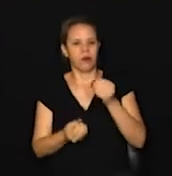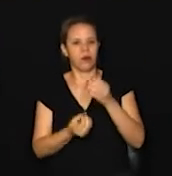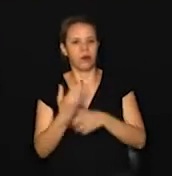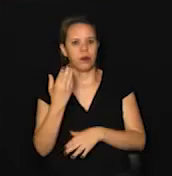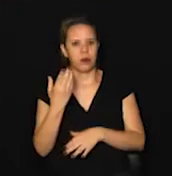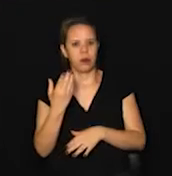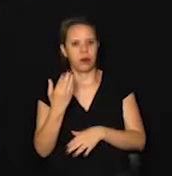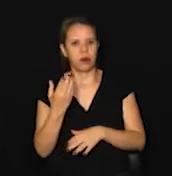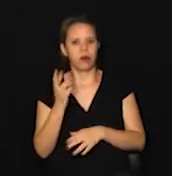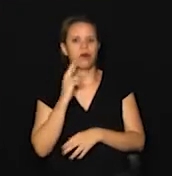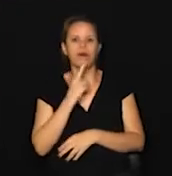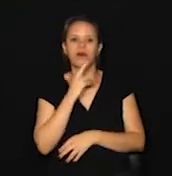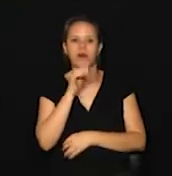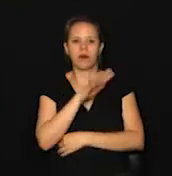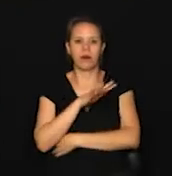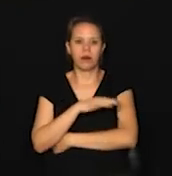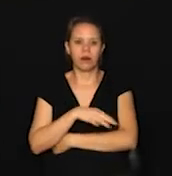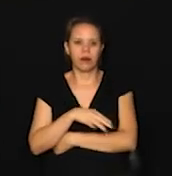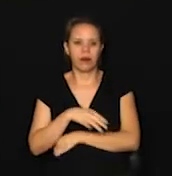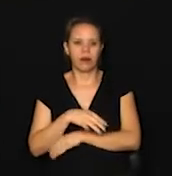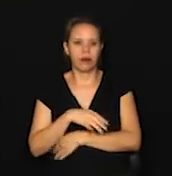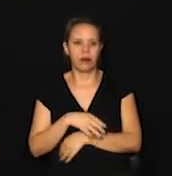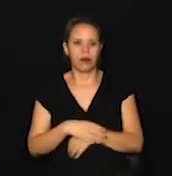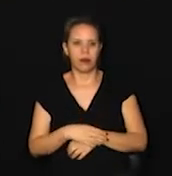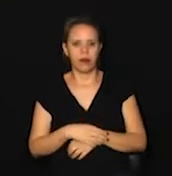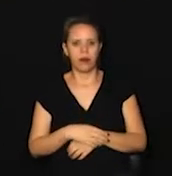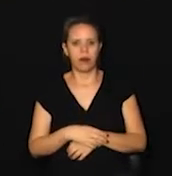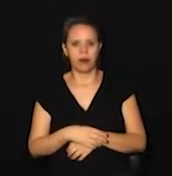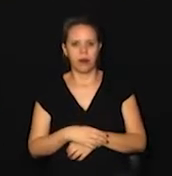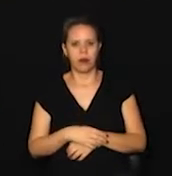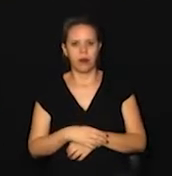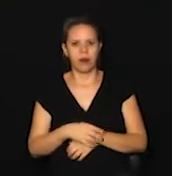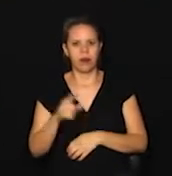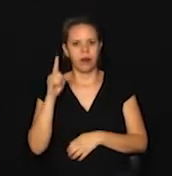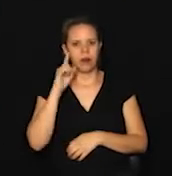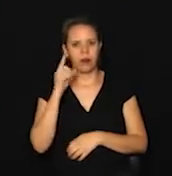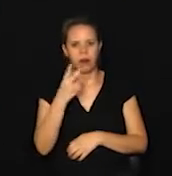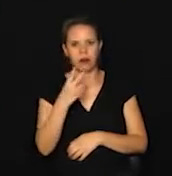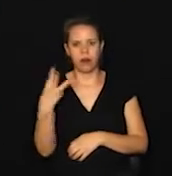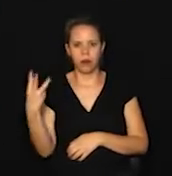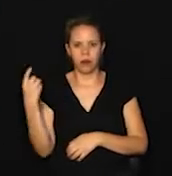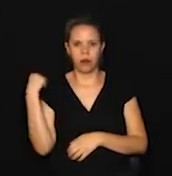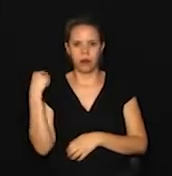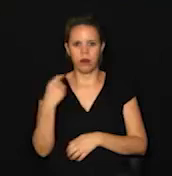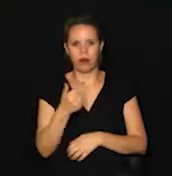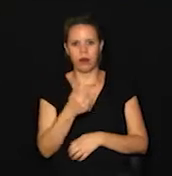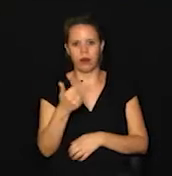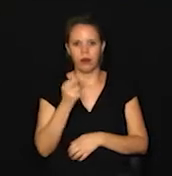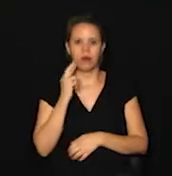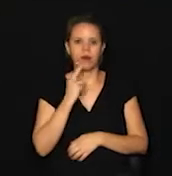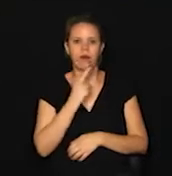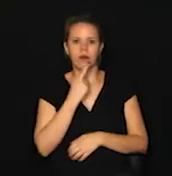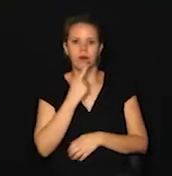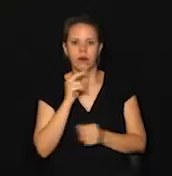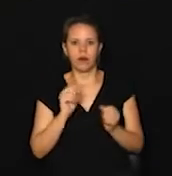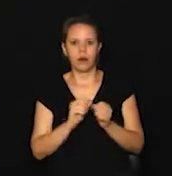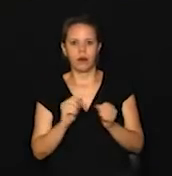aos restaurantes. É isso mesmo. Esta ação foi no último dia 23, onde 22 restaurantes